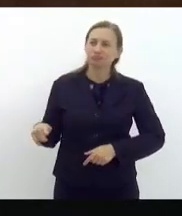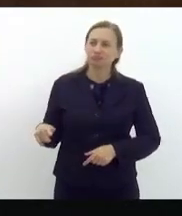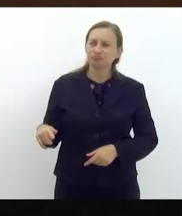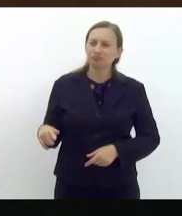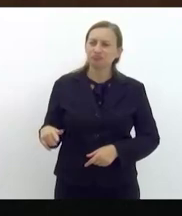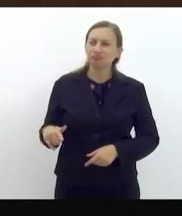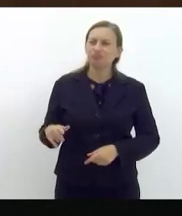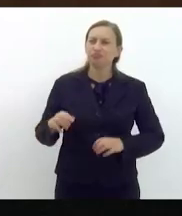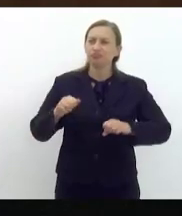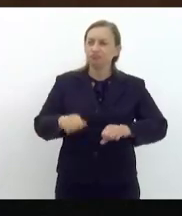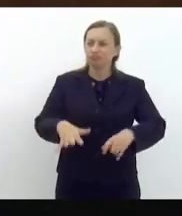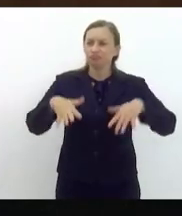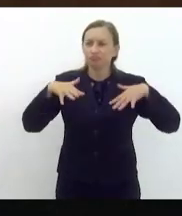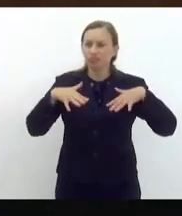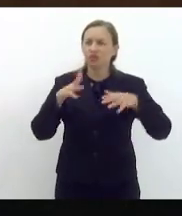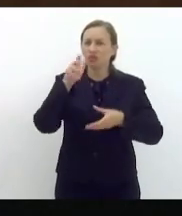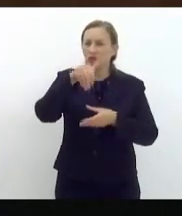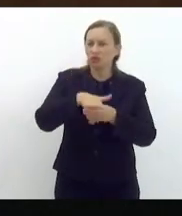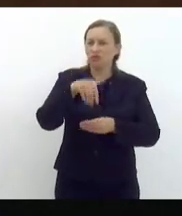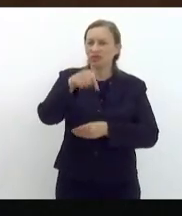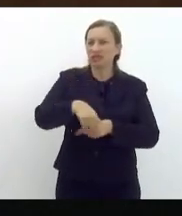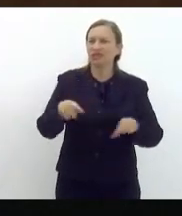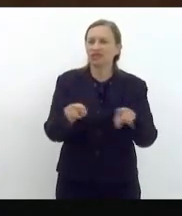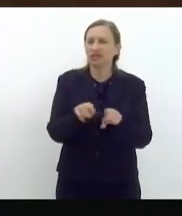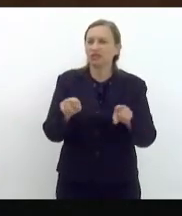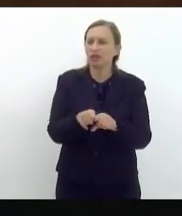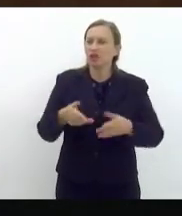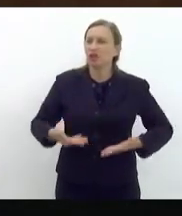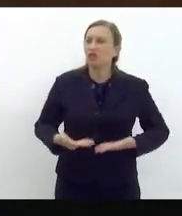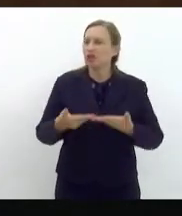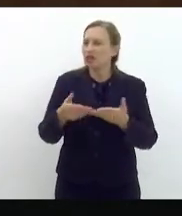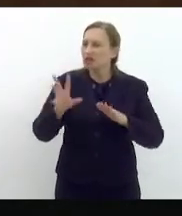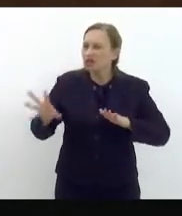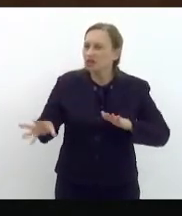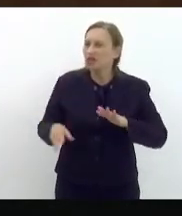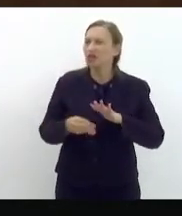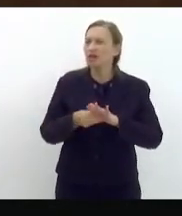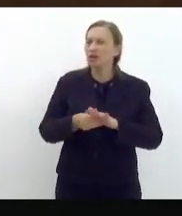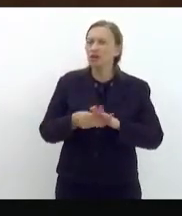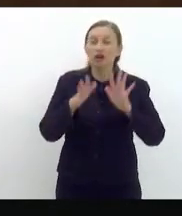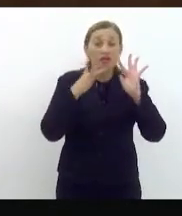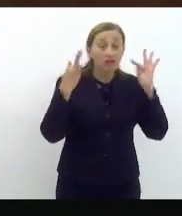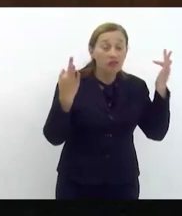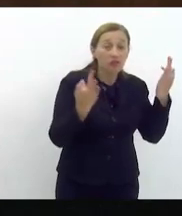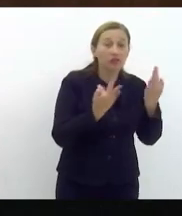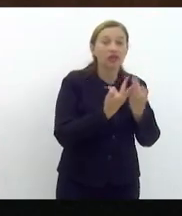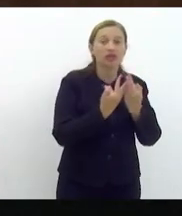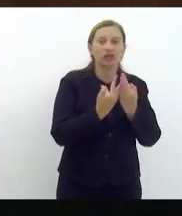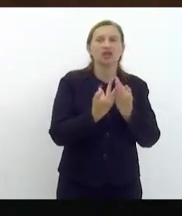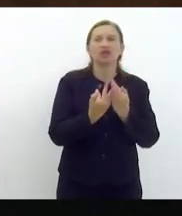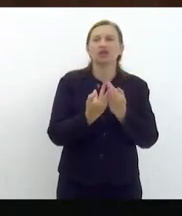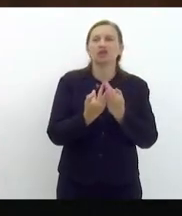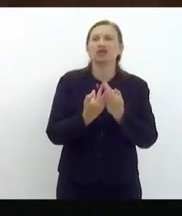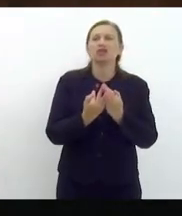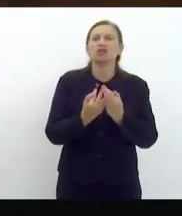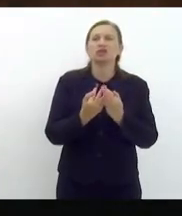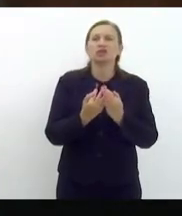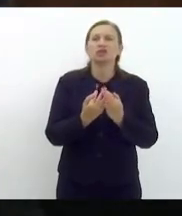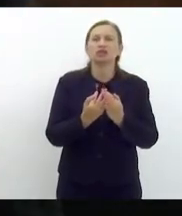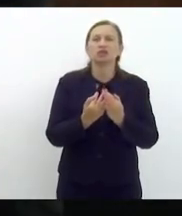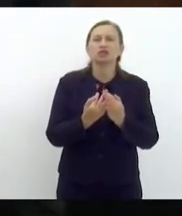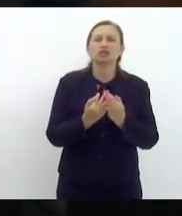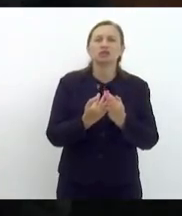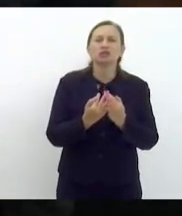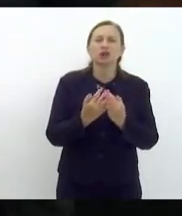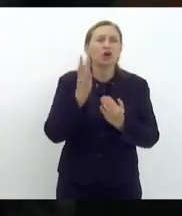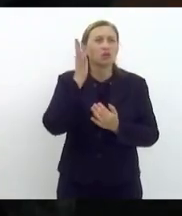de sessão, nós votamos aqui também, oferecemos emenda para que os familiares dos deputados, eu acho que não sei,